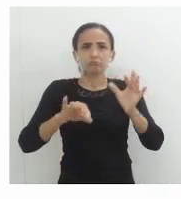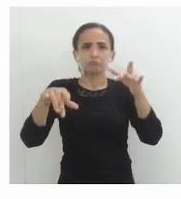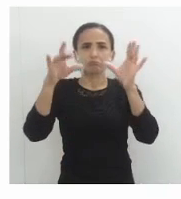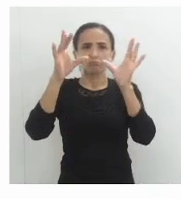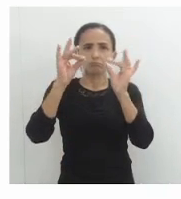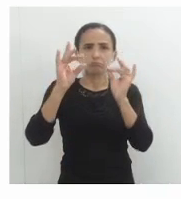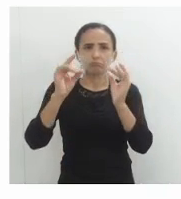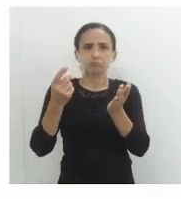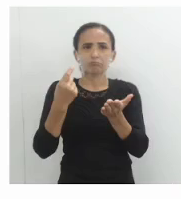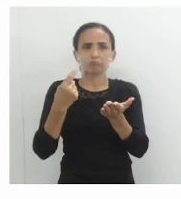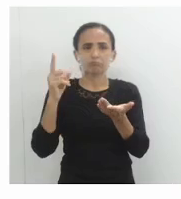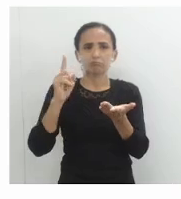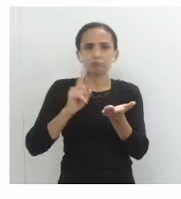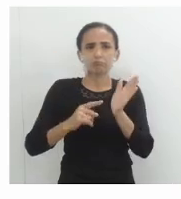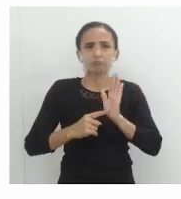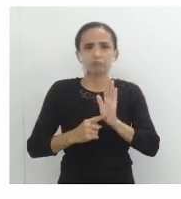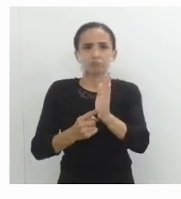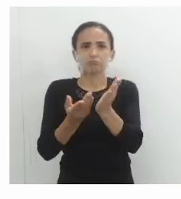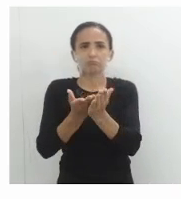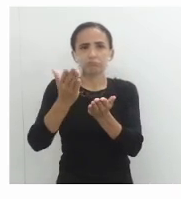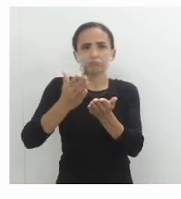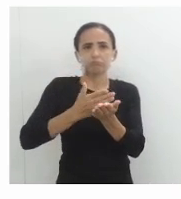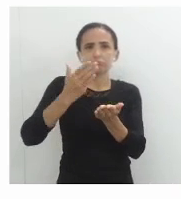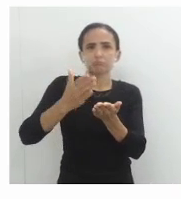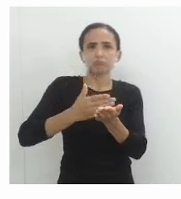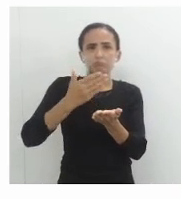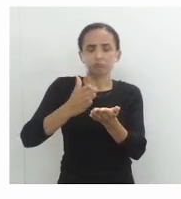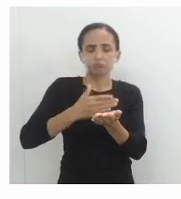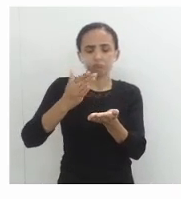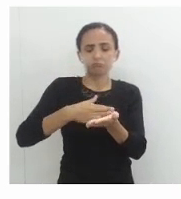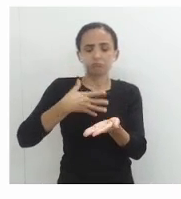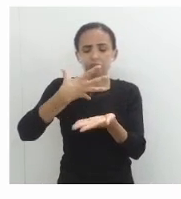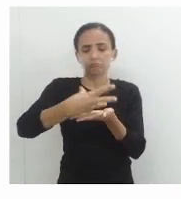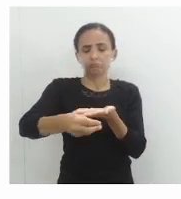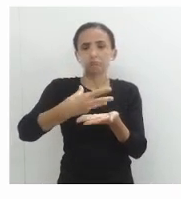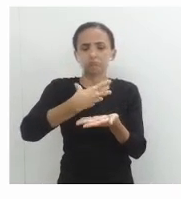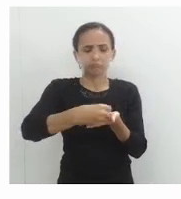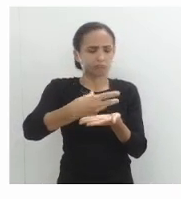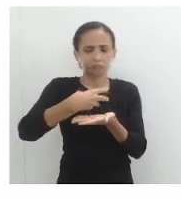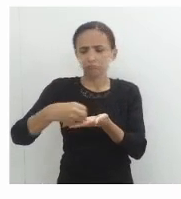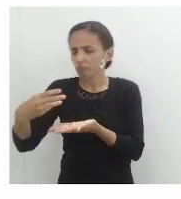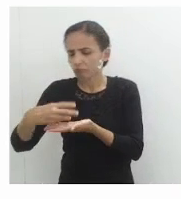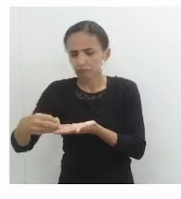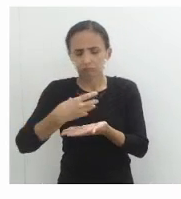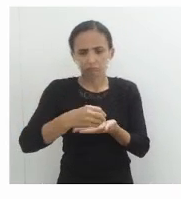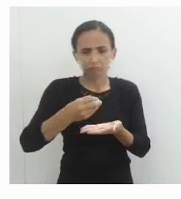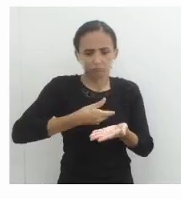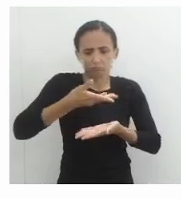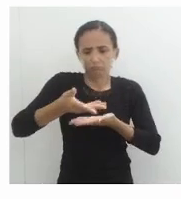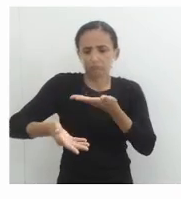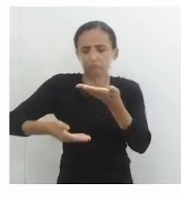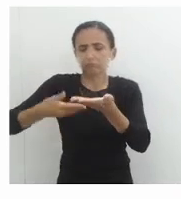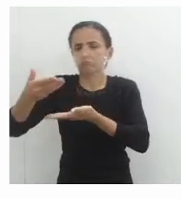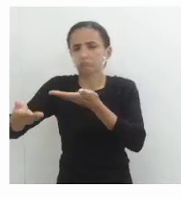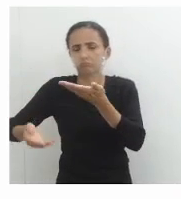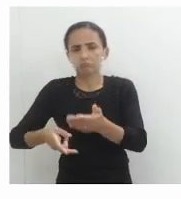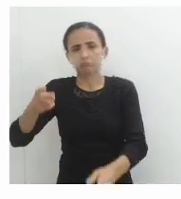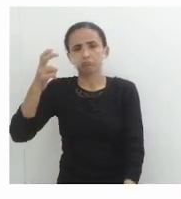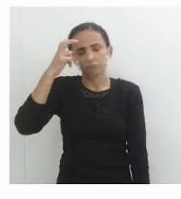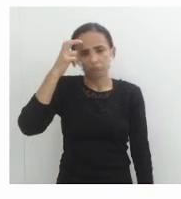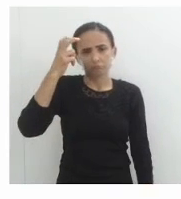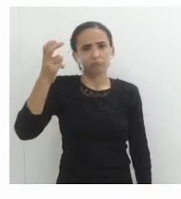vitrais, eles produziam livros, né, que faziam várias cópias a fim de preservar os saberes da antiguidade e as verdades cristãs